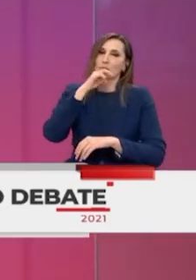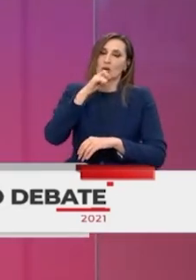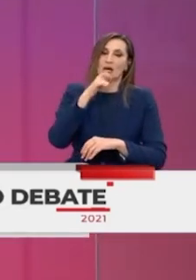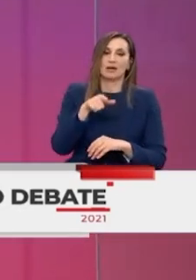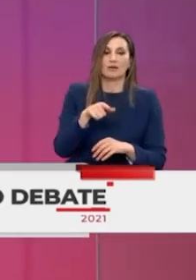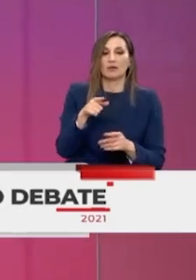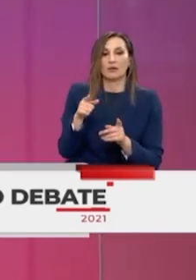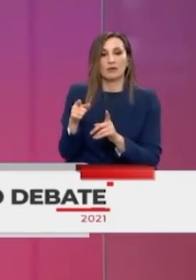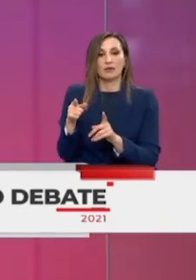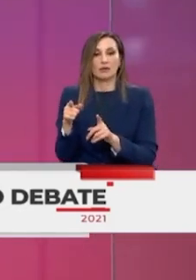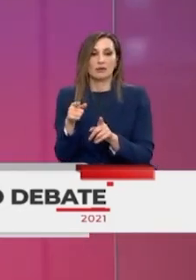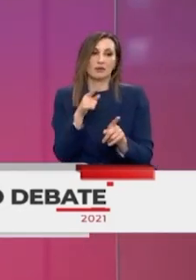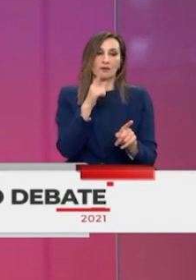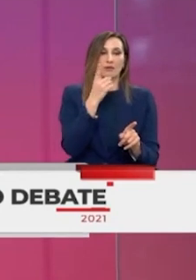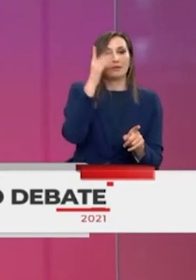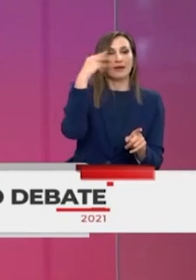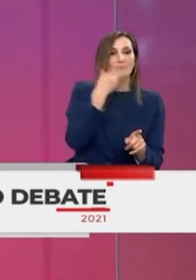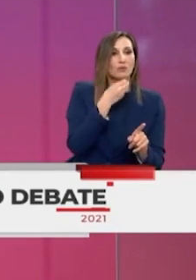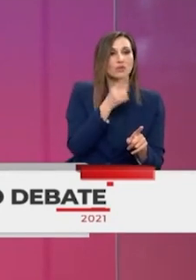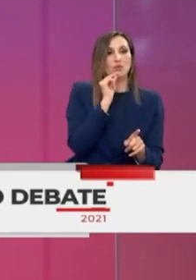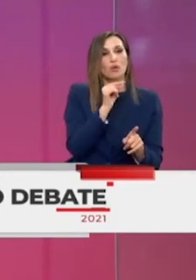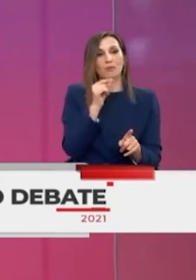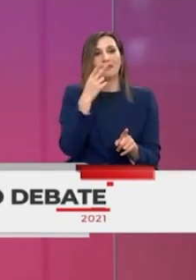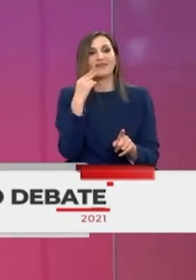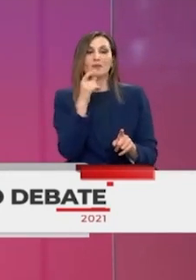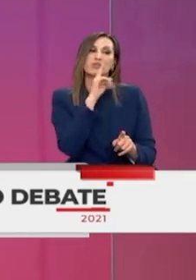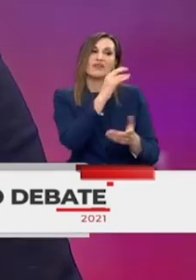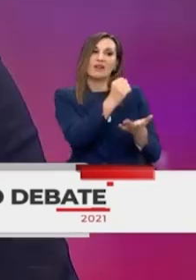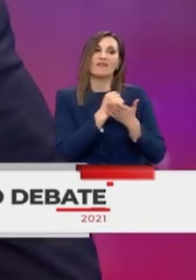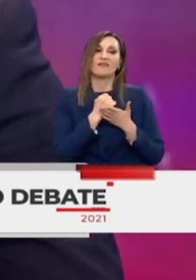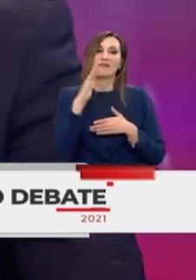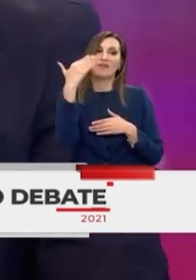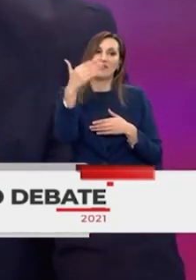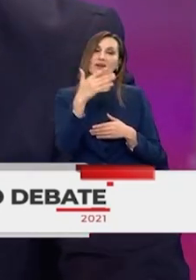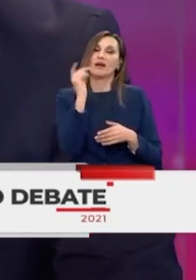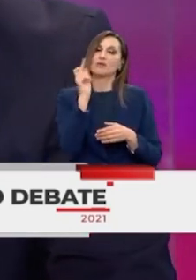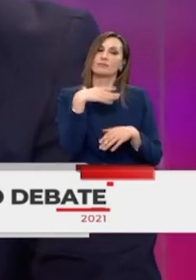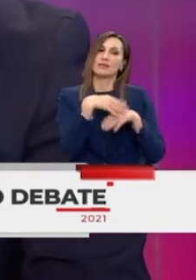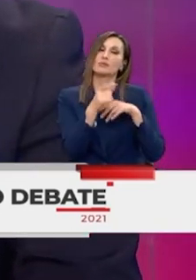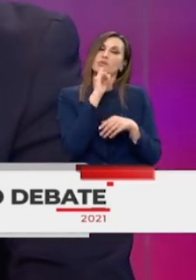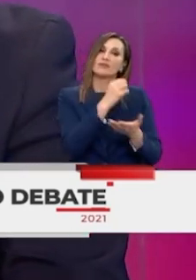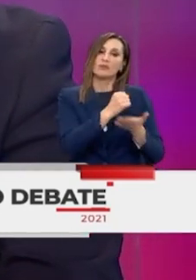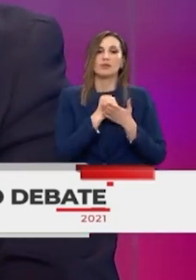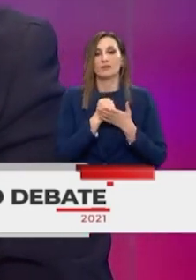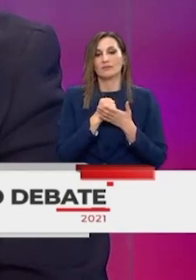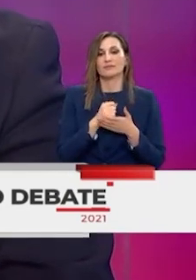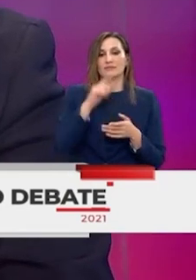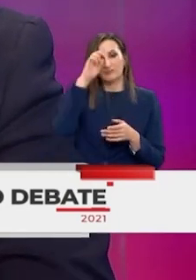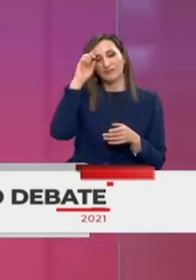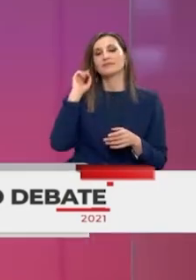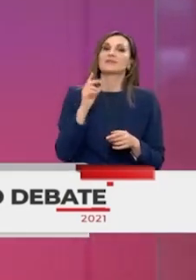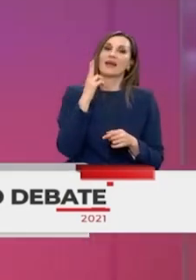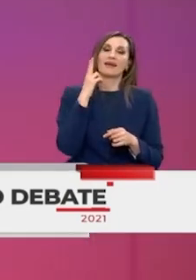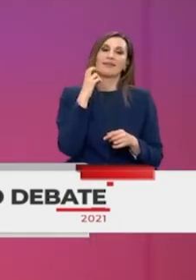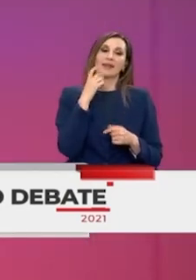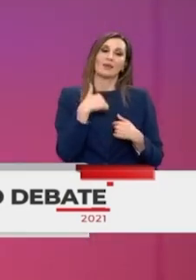Este senhor... Mas agora é o André Ventura e não é a Ana Gomes. Ainda não se chama André Ventura, talvez. Venha apoiar o André Ventura. André é a pergunta. Aqui há uns anos. André é a pergunta. Zangante-se.